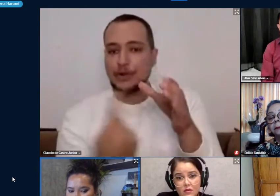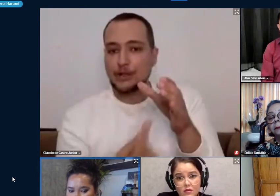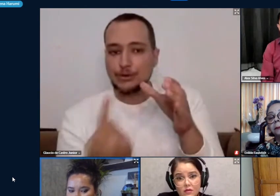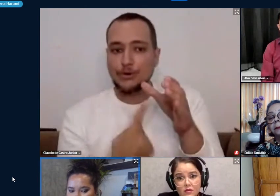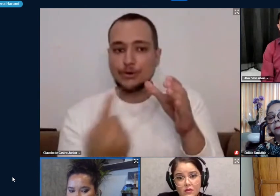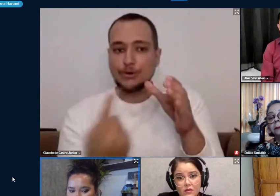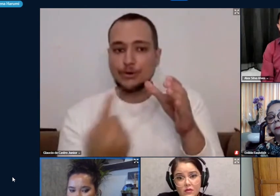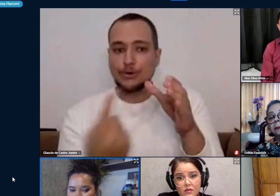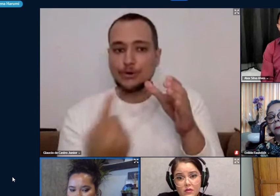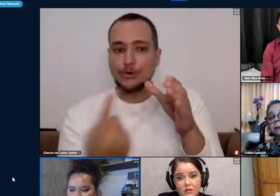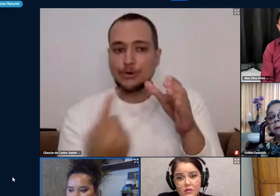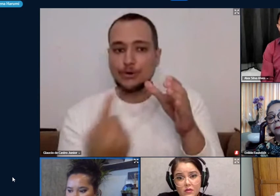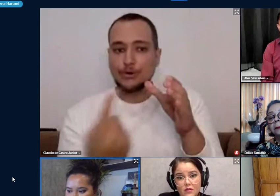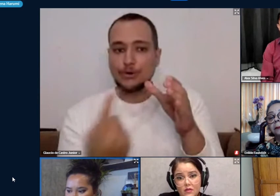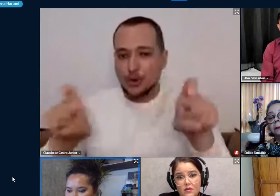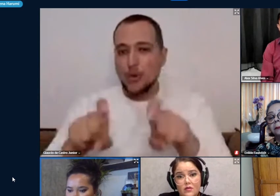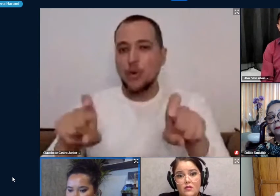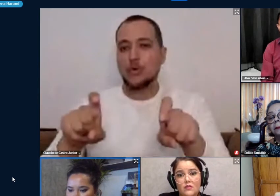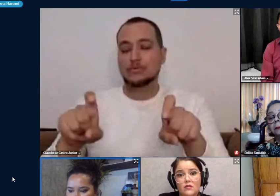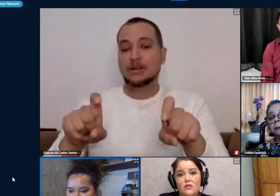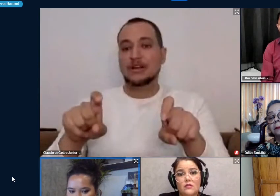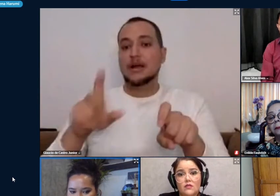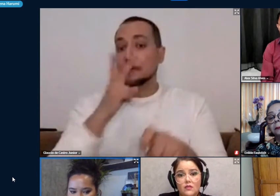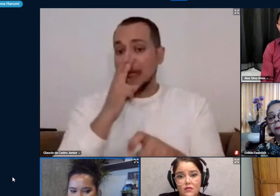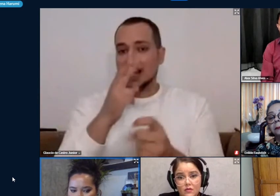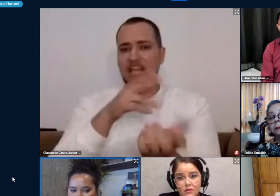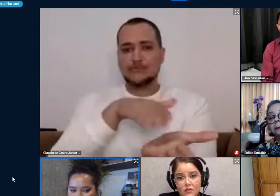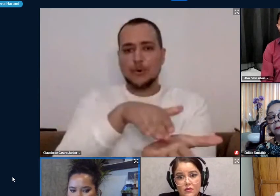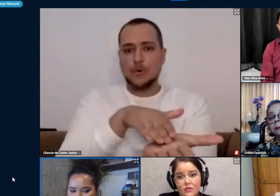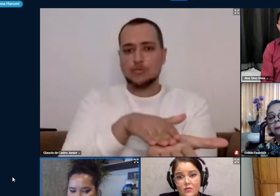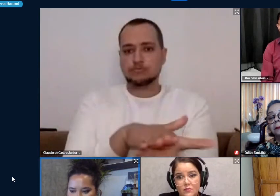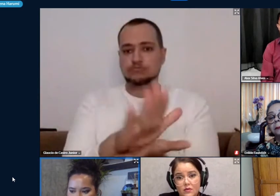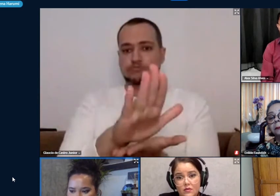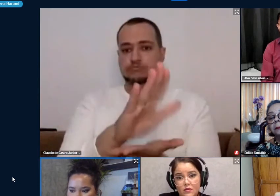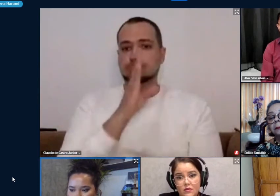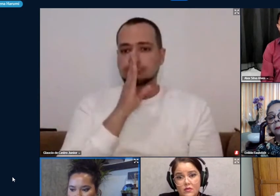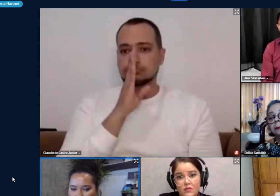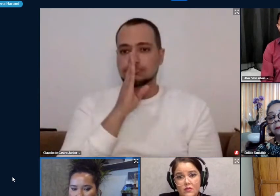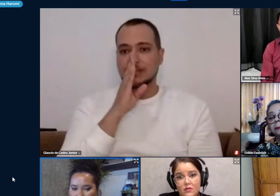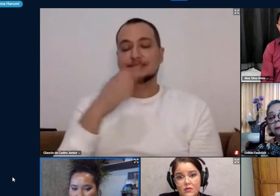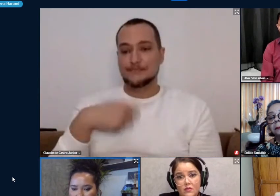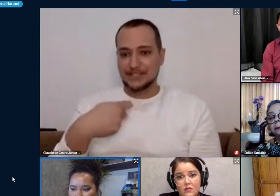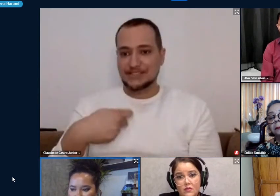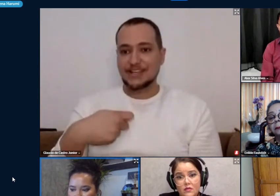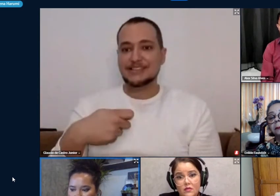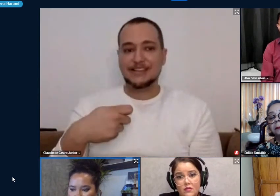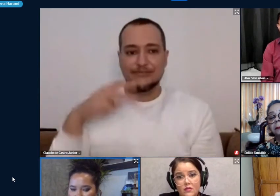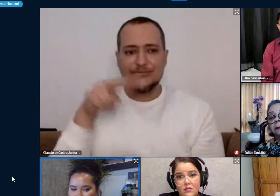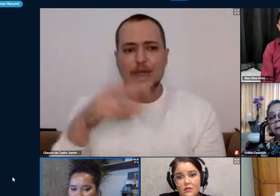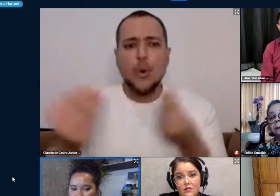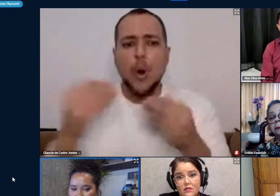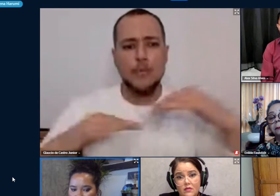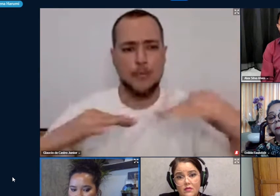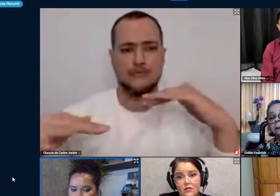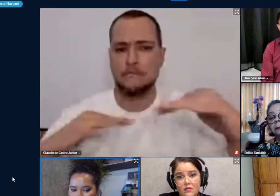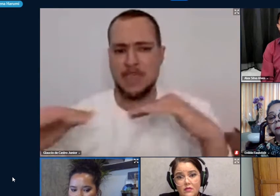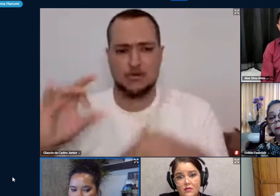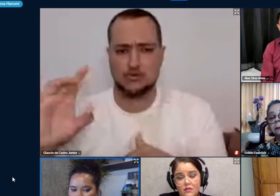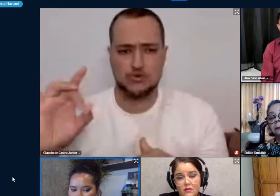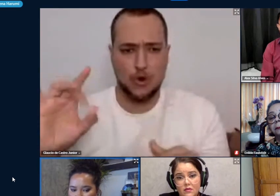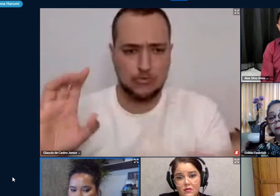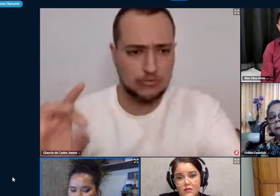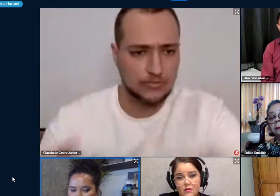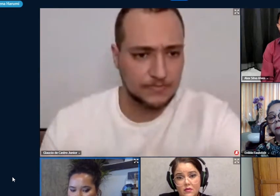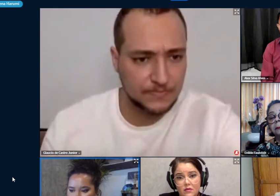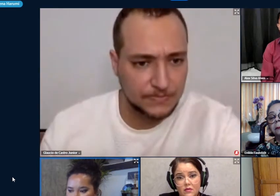exemplo, televisão, liquidificador, computador, outros termos, mesmo que